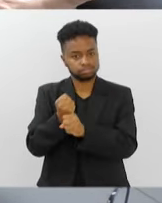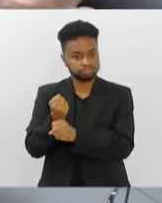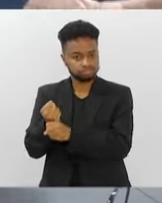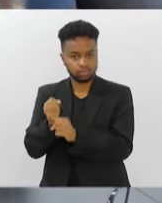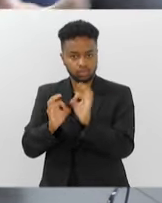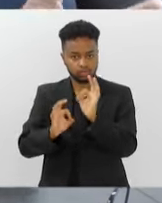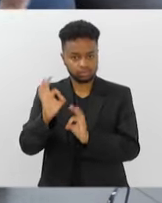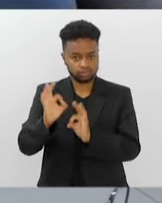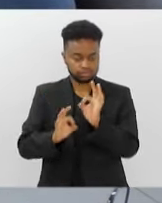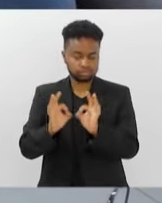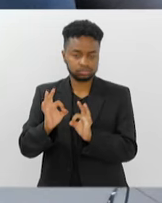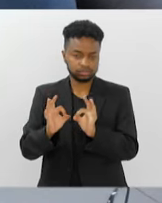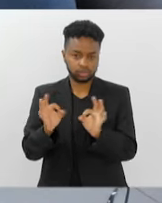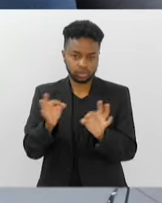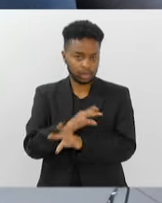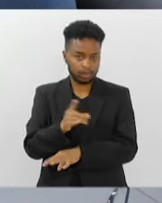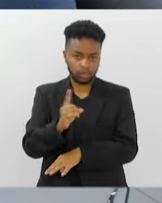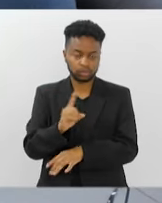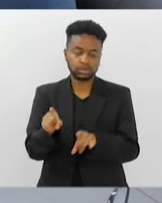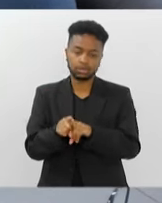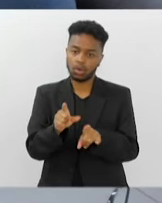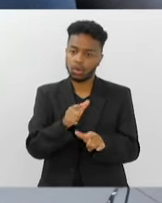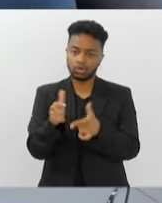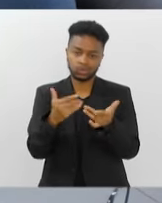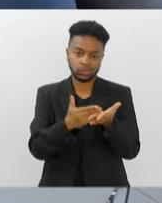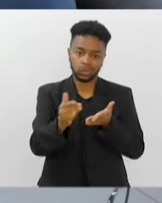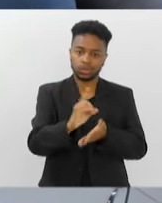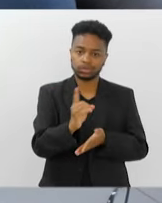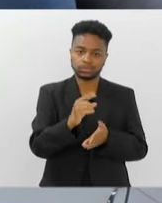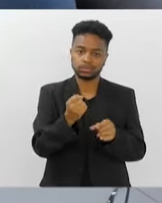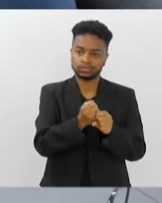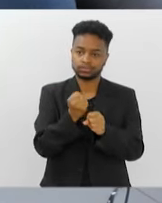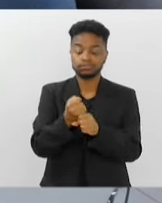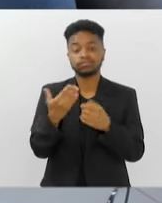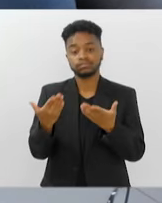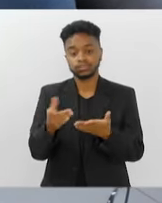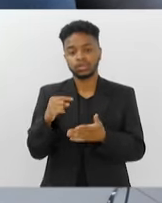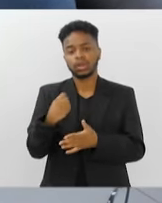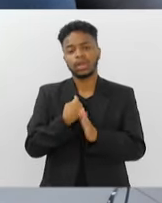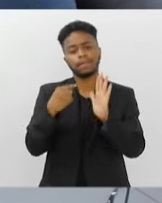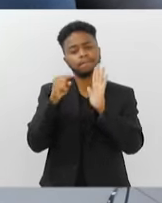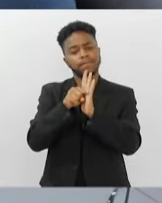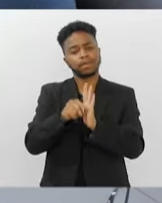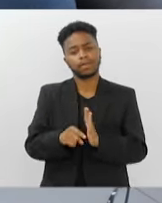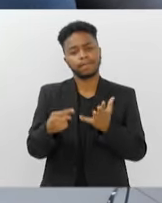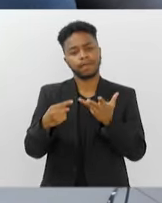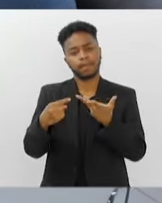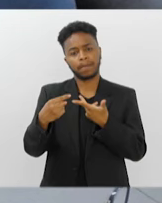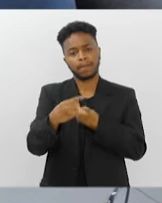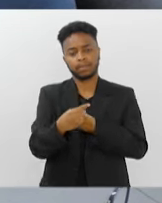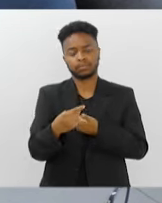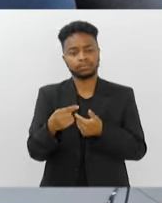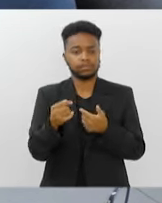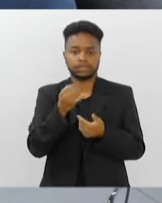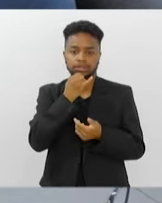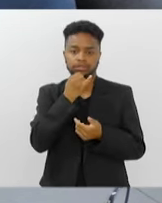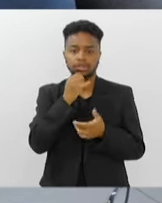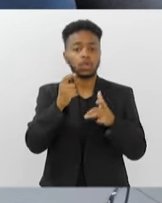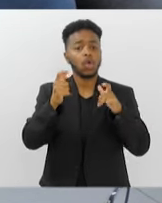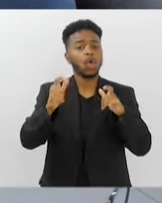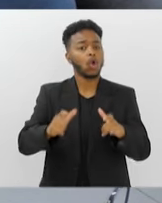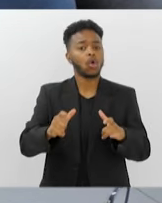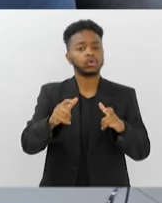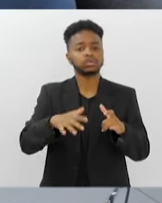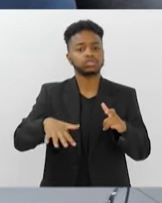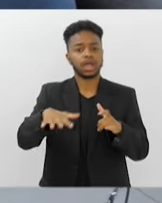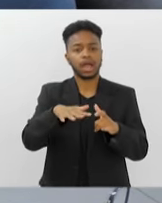estava construíd e outras ainda não a partir dali surgiu diversos questionamentos questionamentos como aonde ficaria a